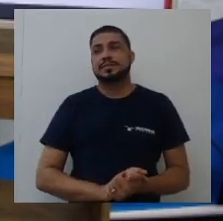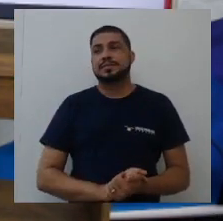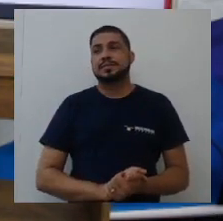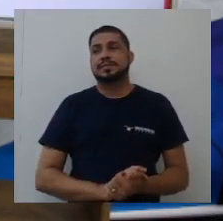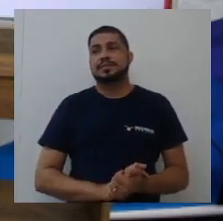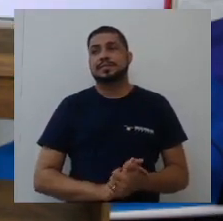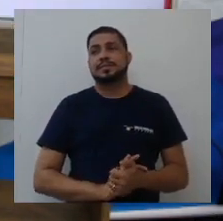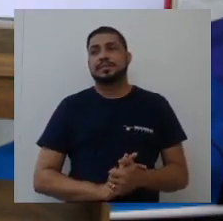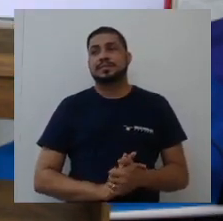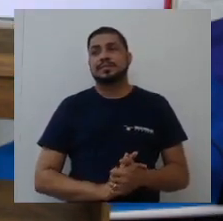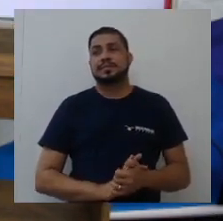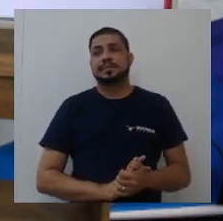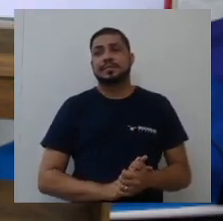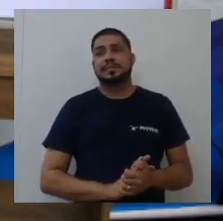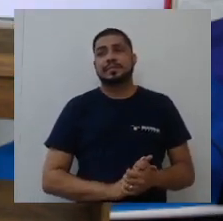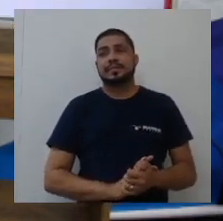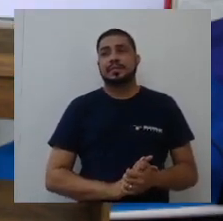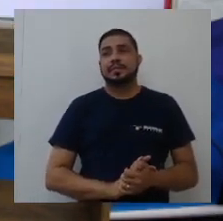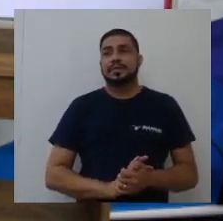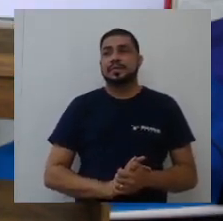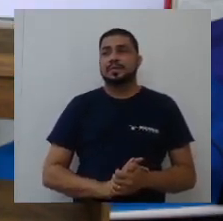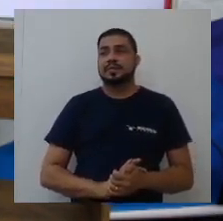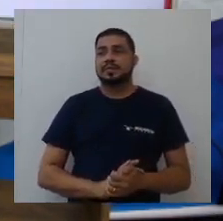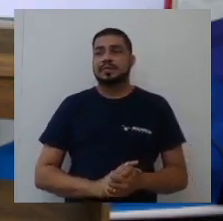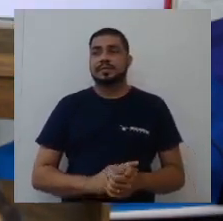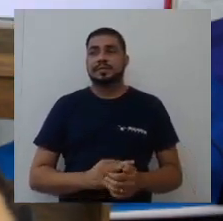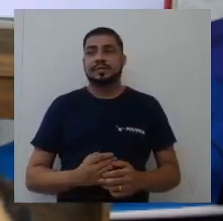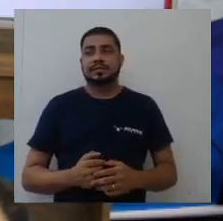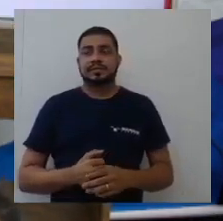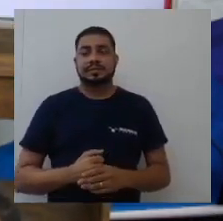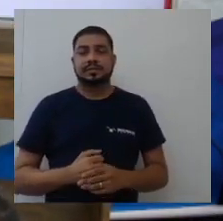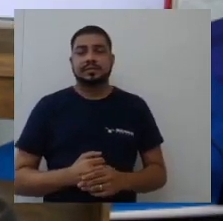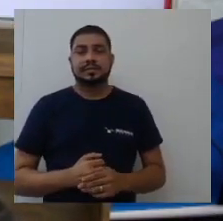slide, só eita, habilitar a edição, acho. Tem que voltar lá e habilitar a edição.